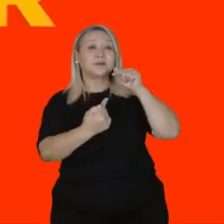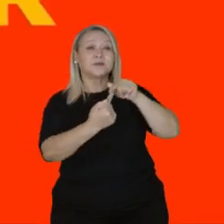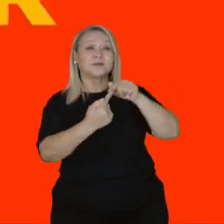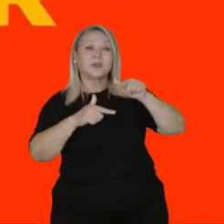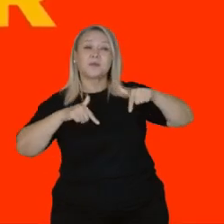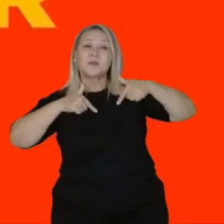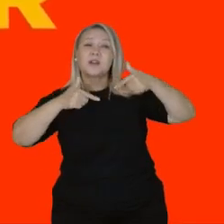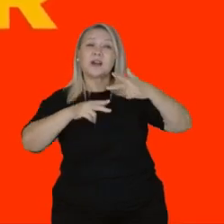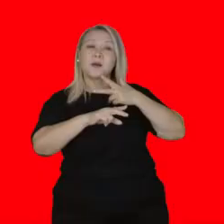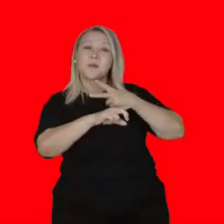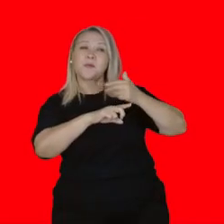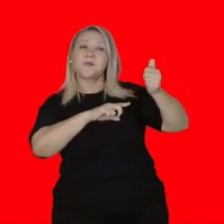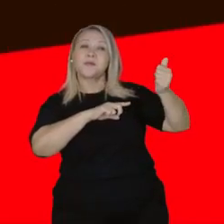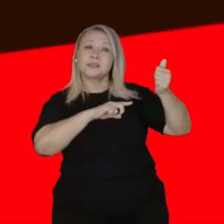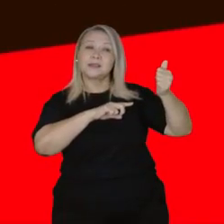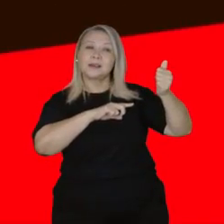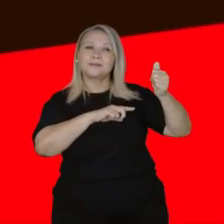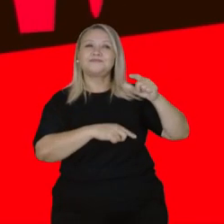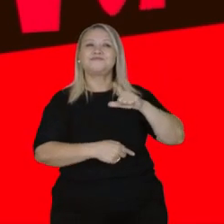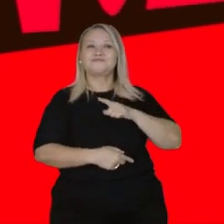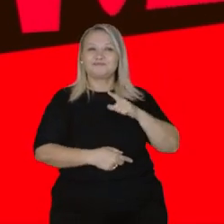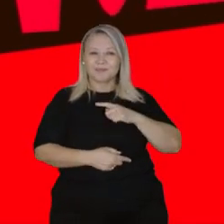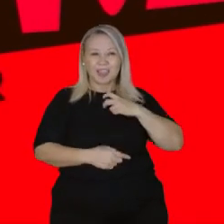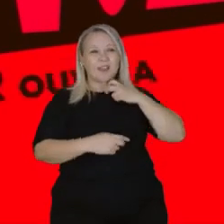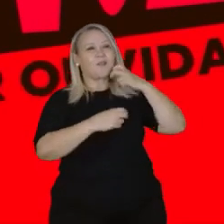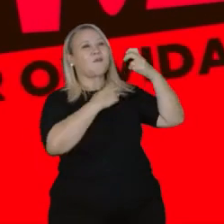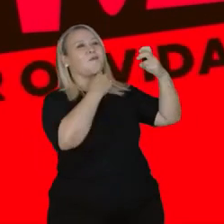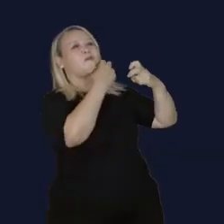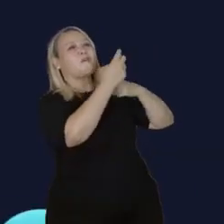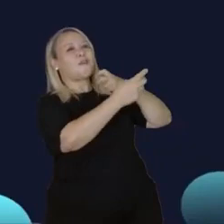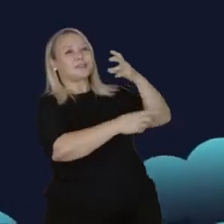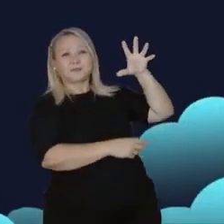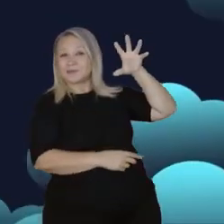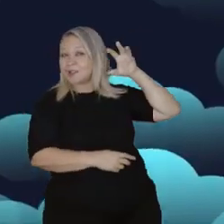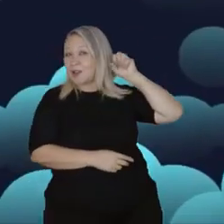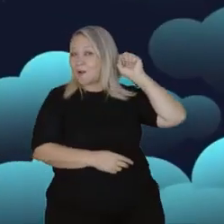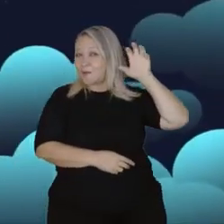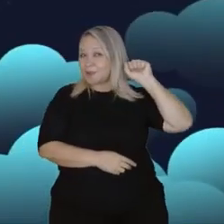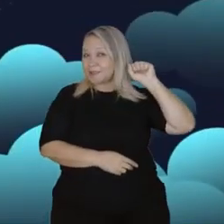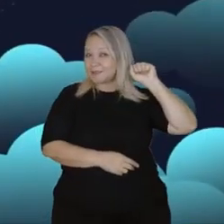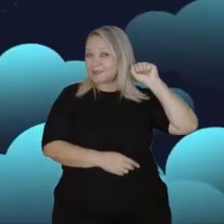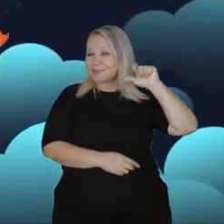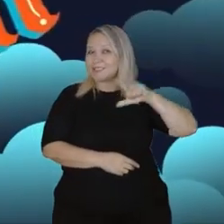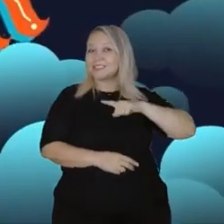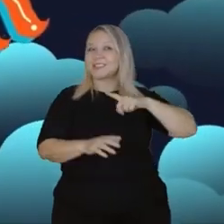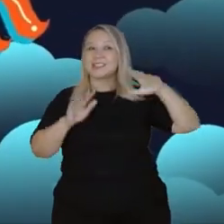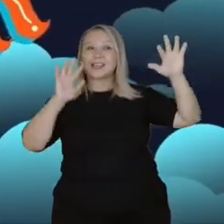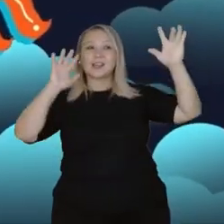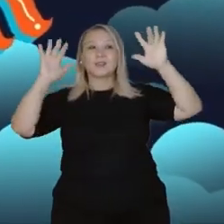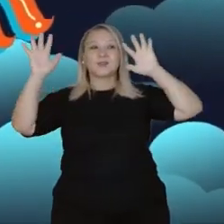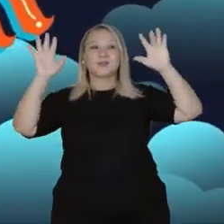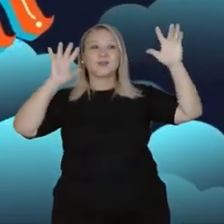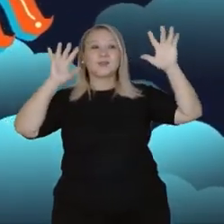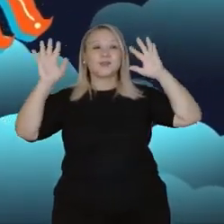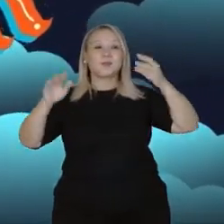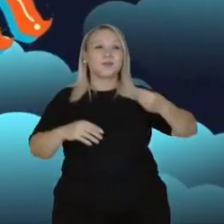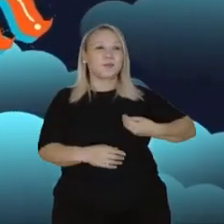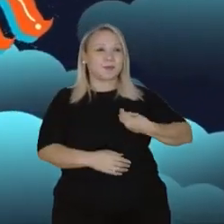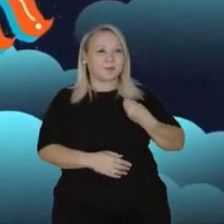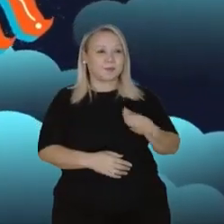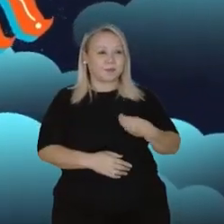batalhando pra vencer. Tenho voz pra ser ouvida, tenho sonhos pra